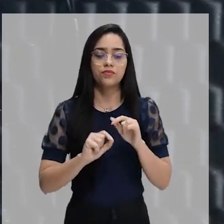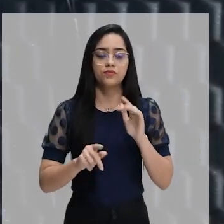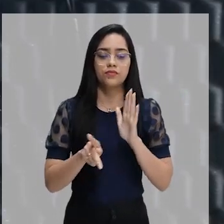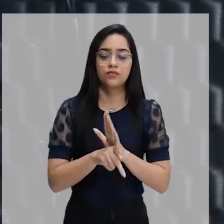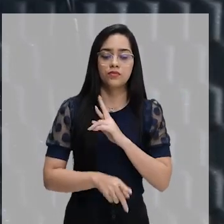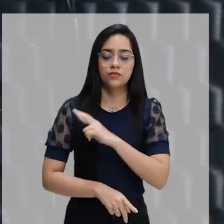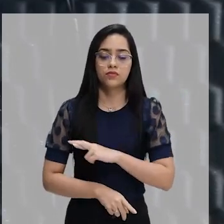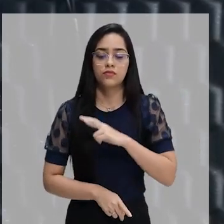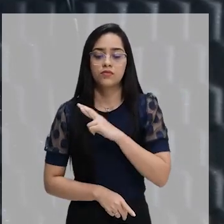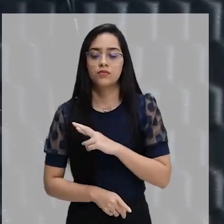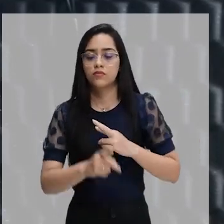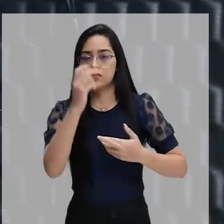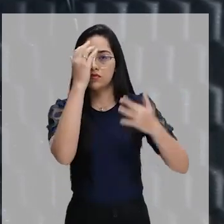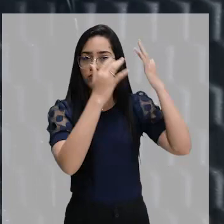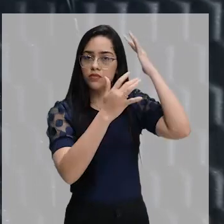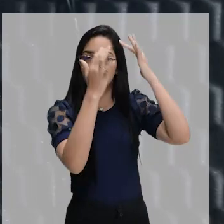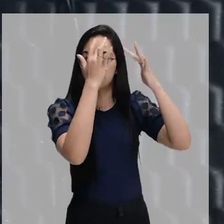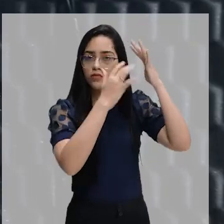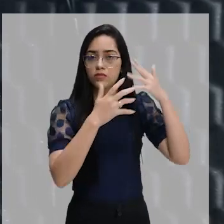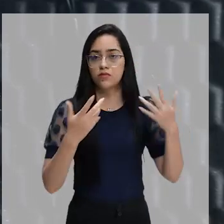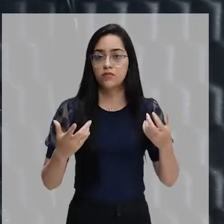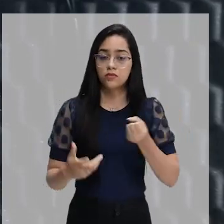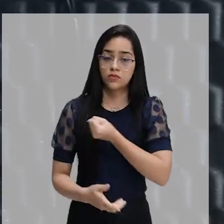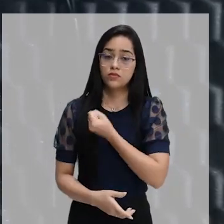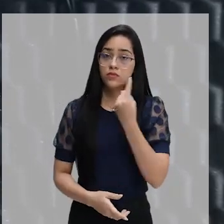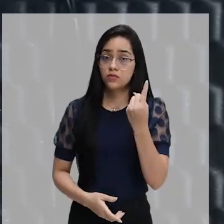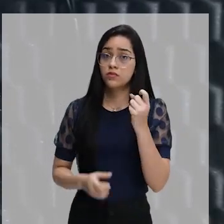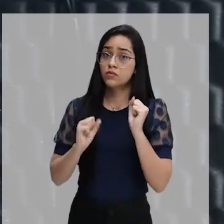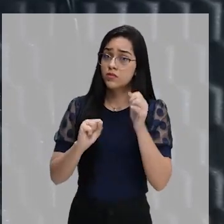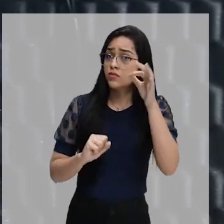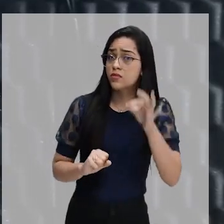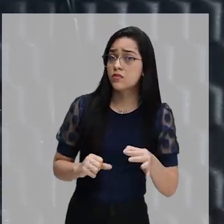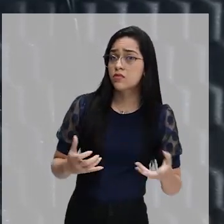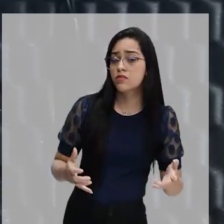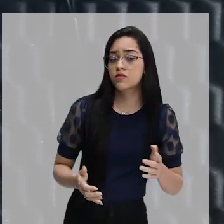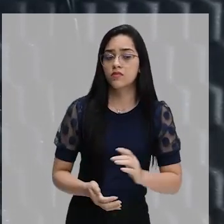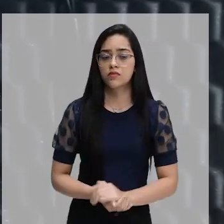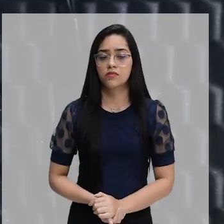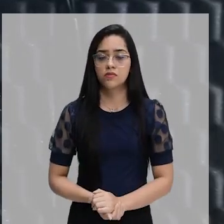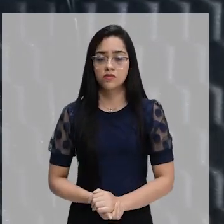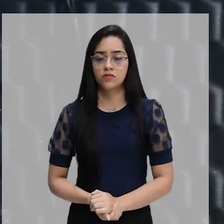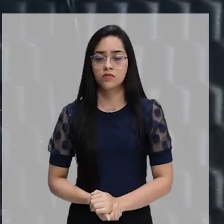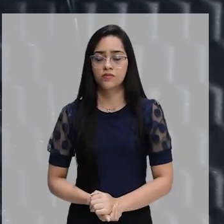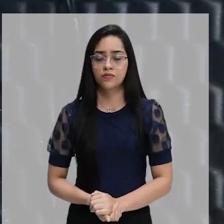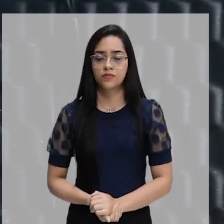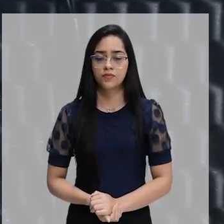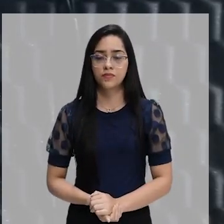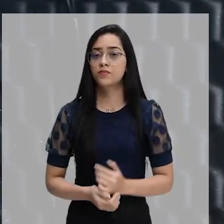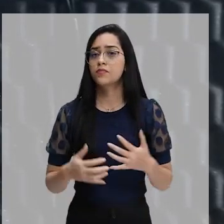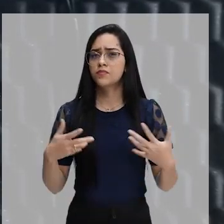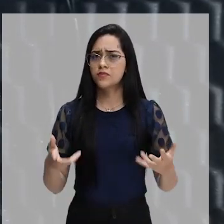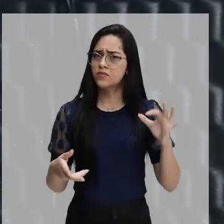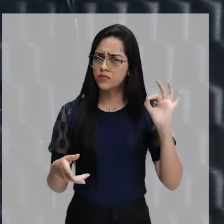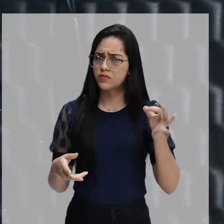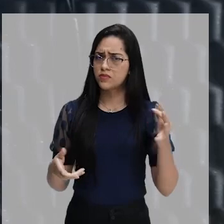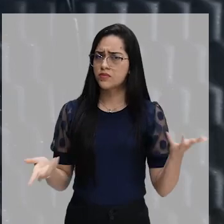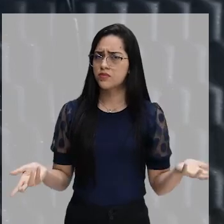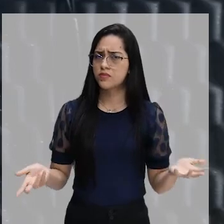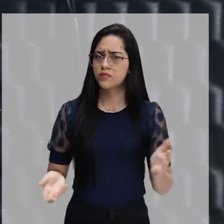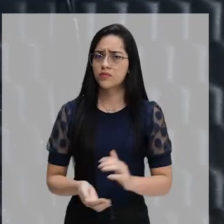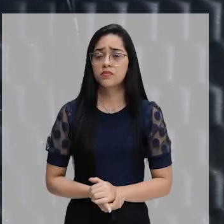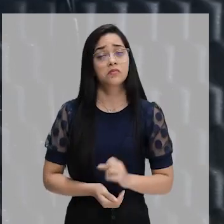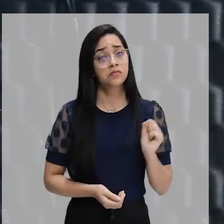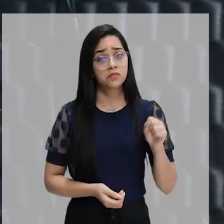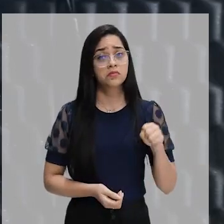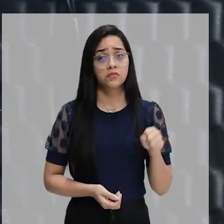romântica, mais sonhadora. Então, número 1, eu posso dizer que é certo? Revolucionária, atitude de crítica e de combate?